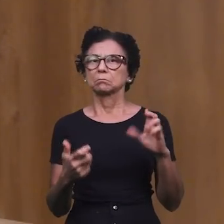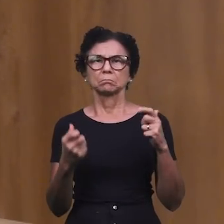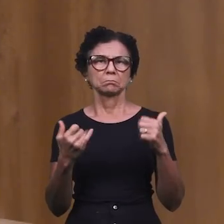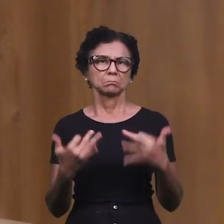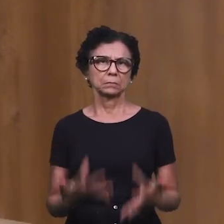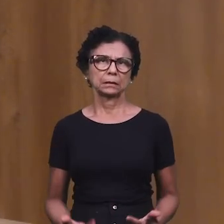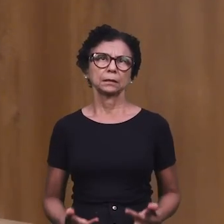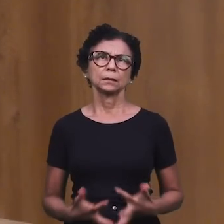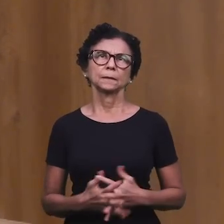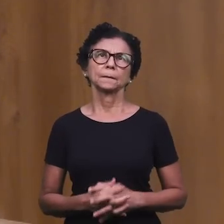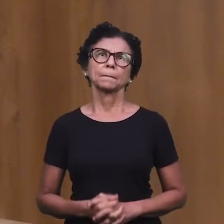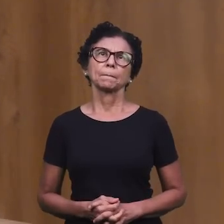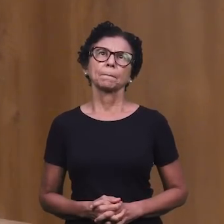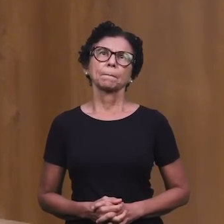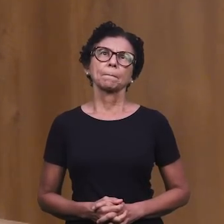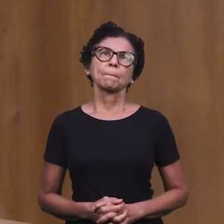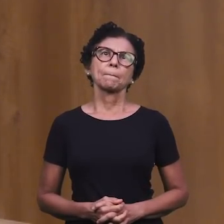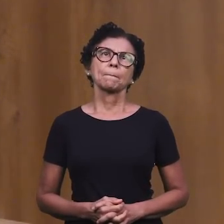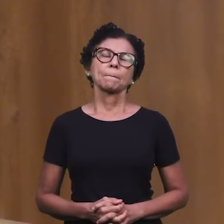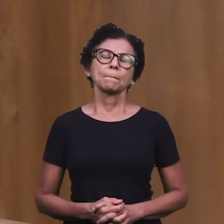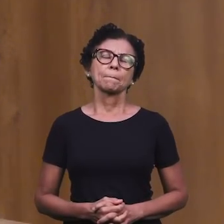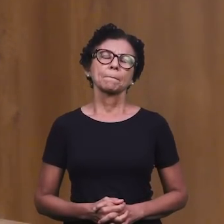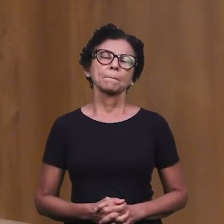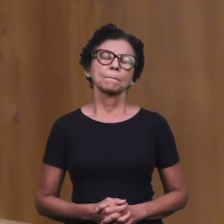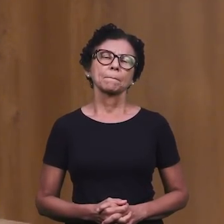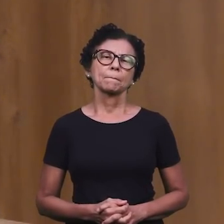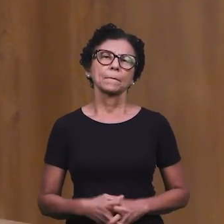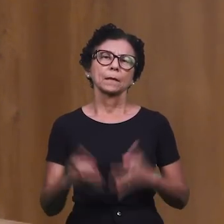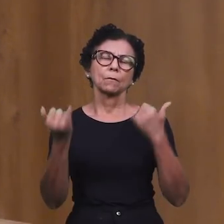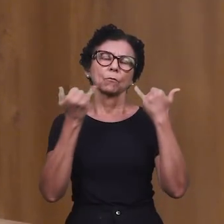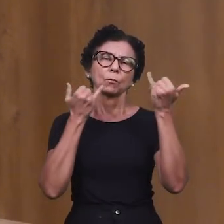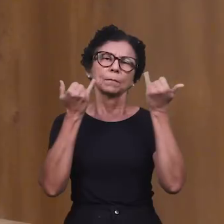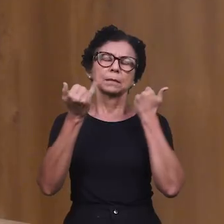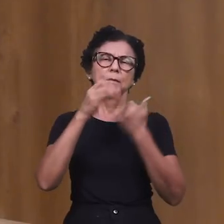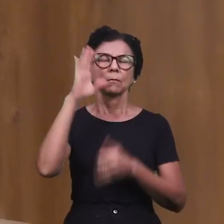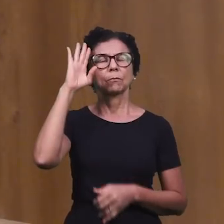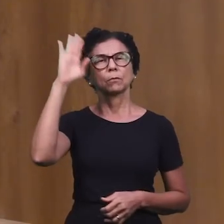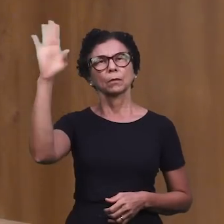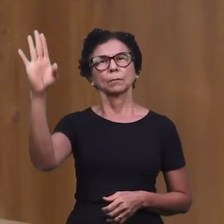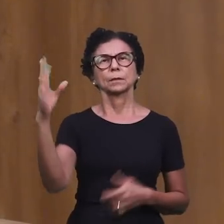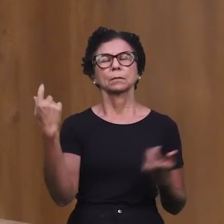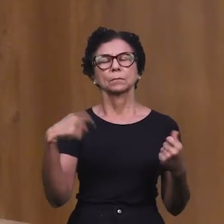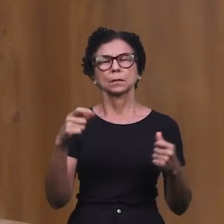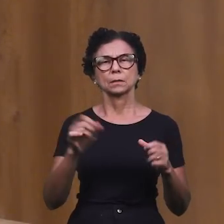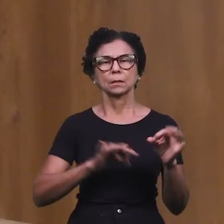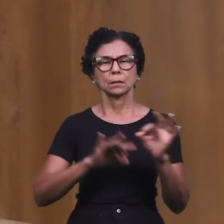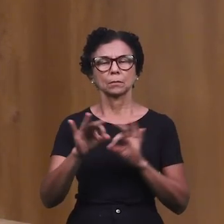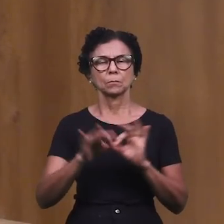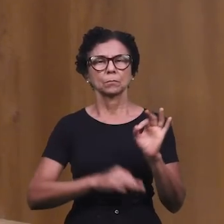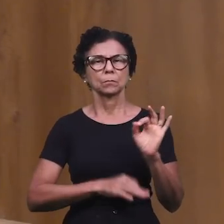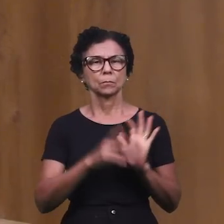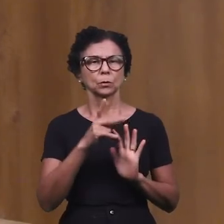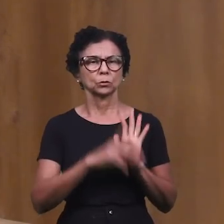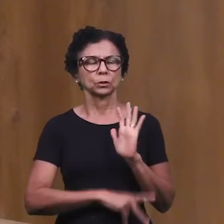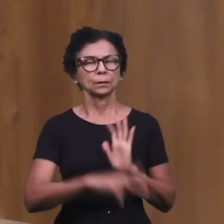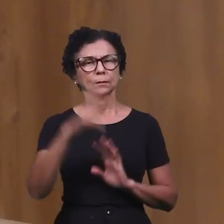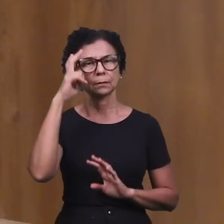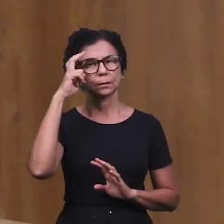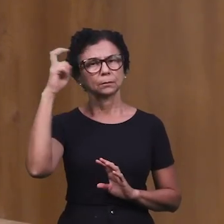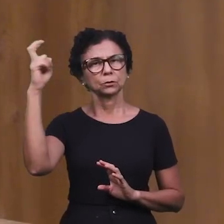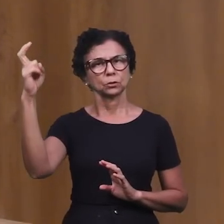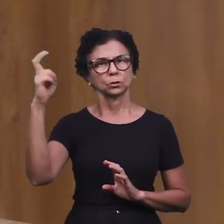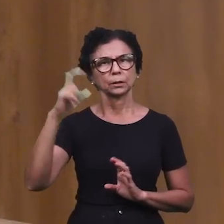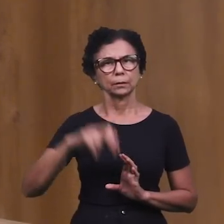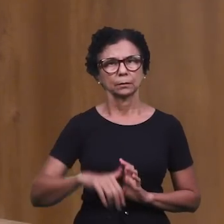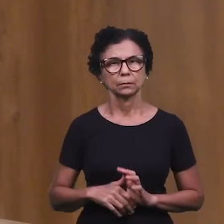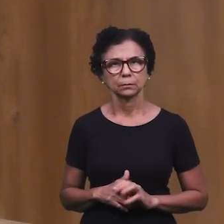sabe que informação é um aspecto fundamental, que é necessário ter planejamento, é necessário inteligência para você